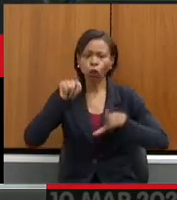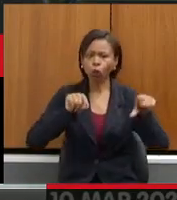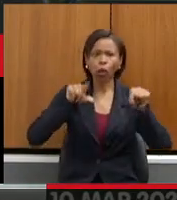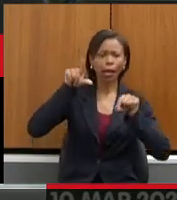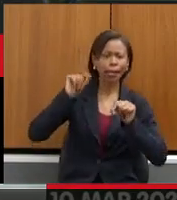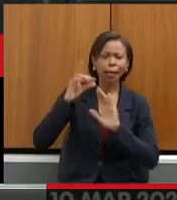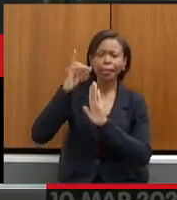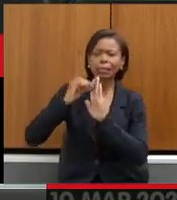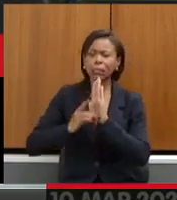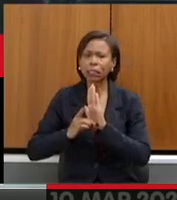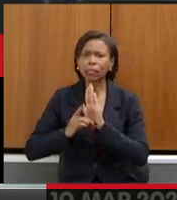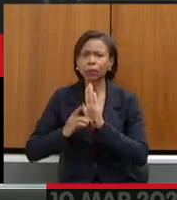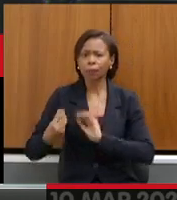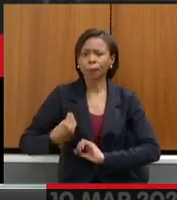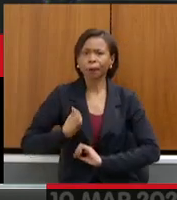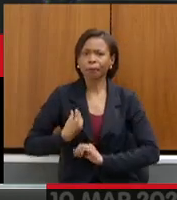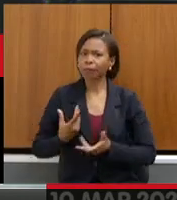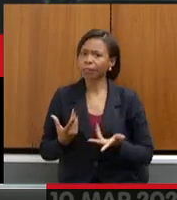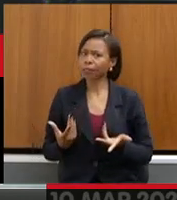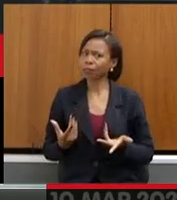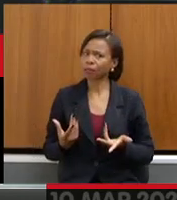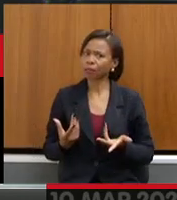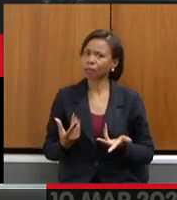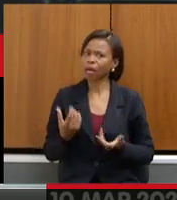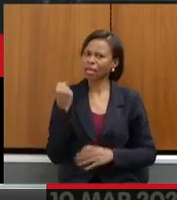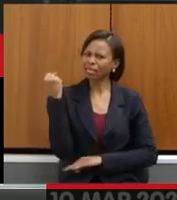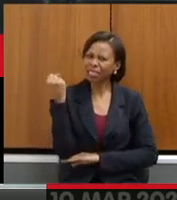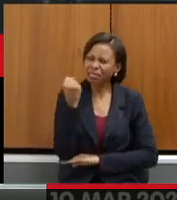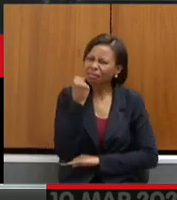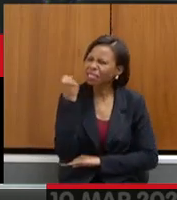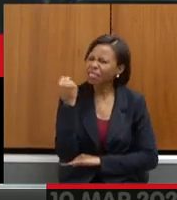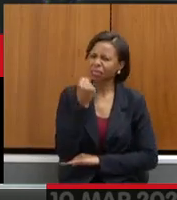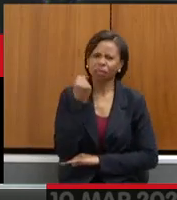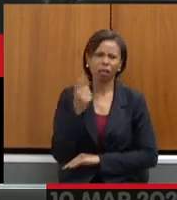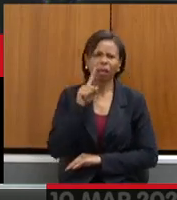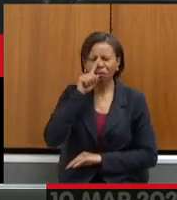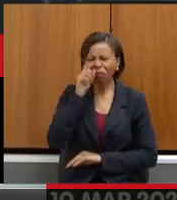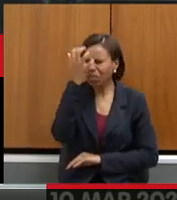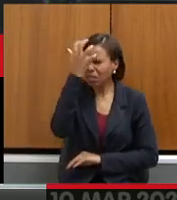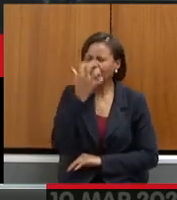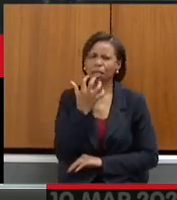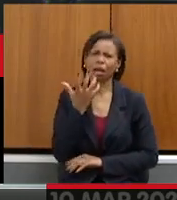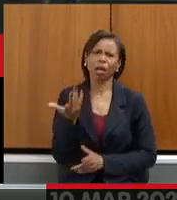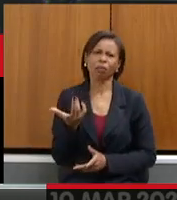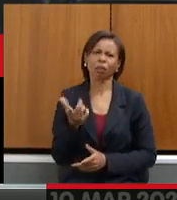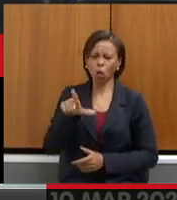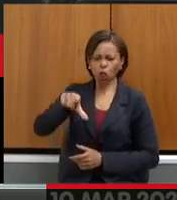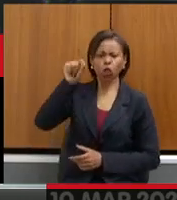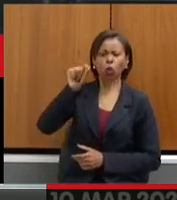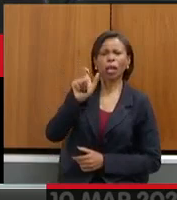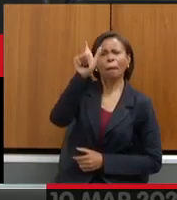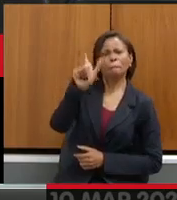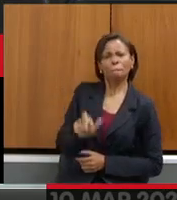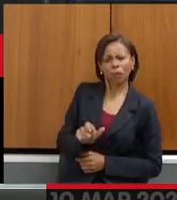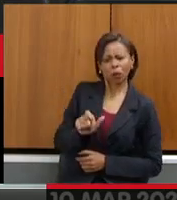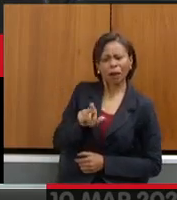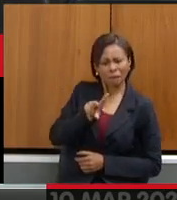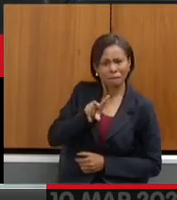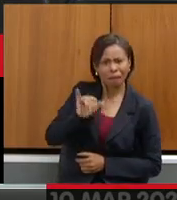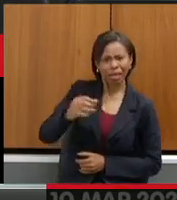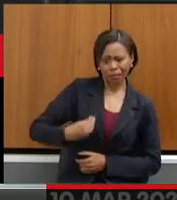vai ter direito a sobreviver e isso é gravíssimo escolher quem vai sobreviver É